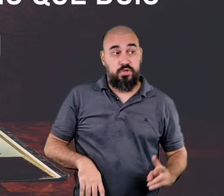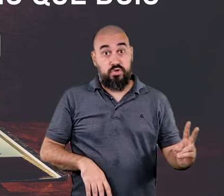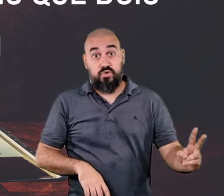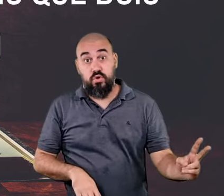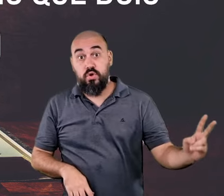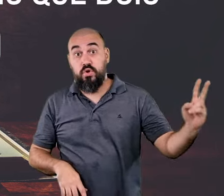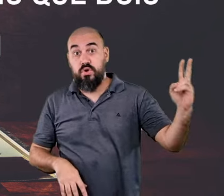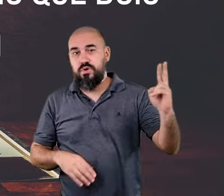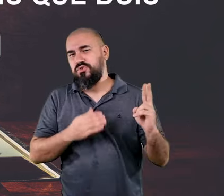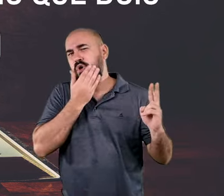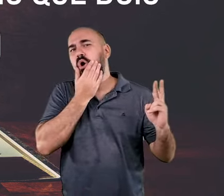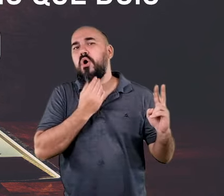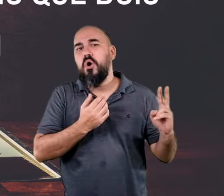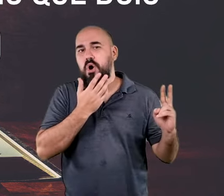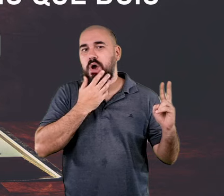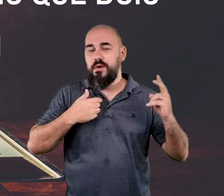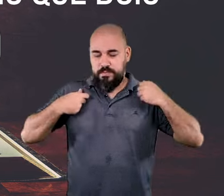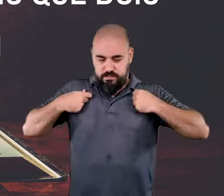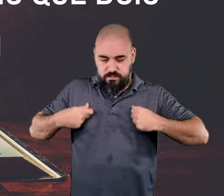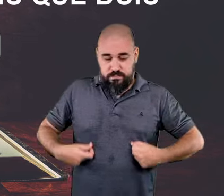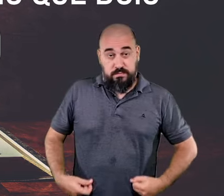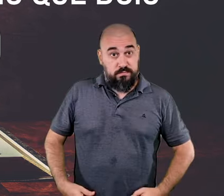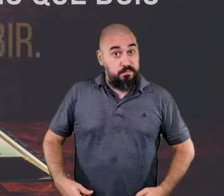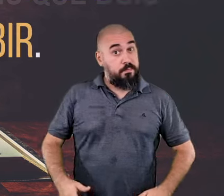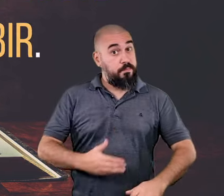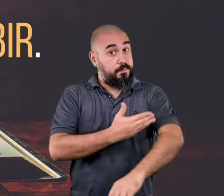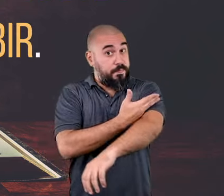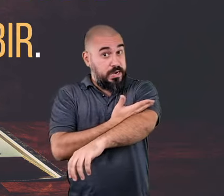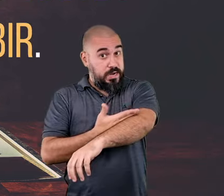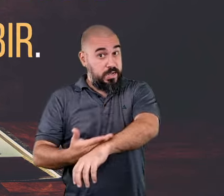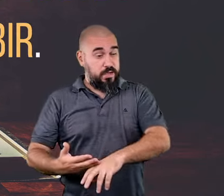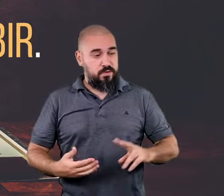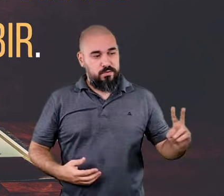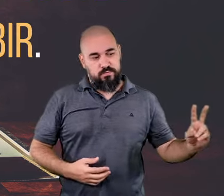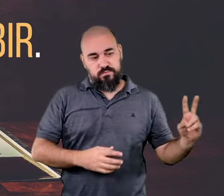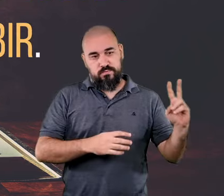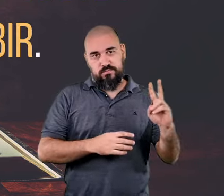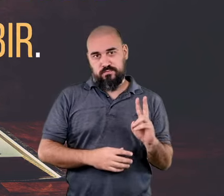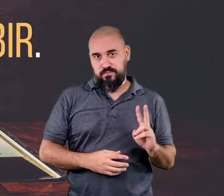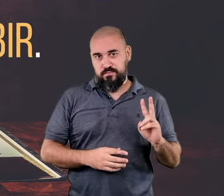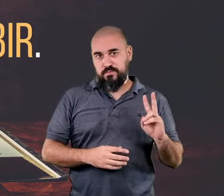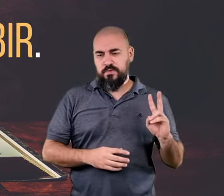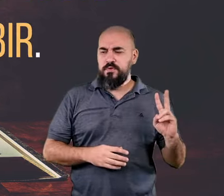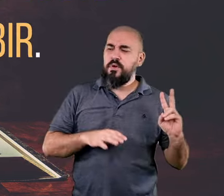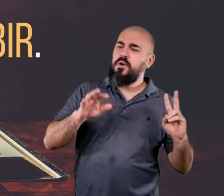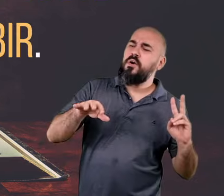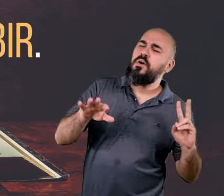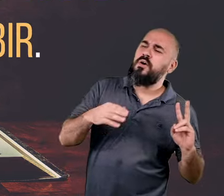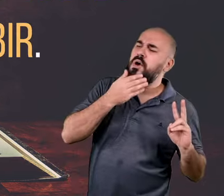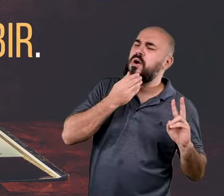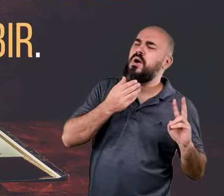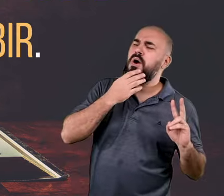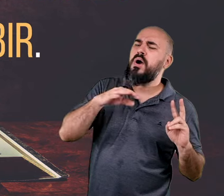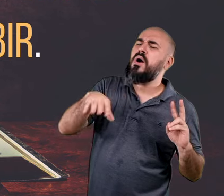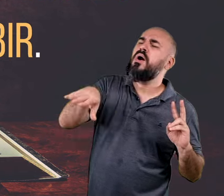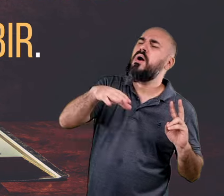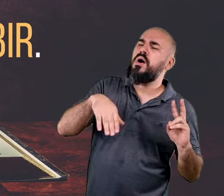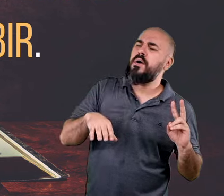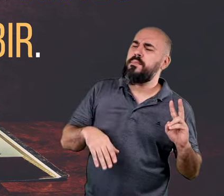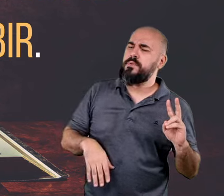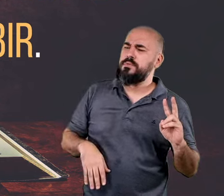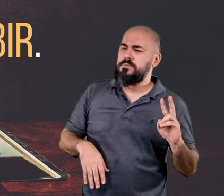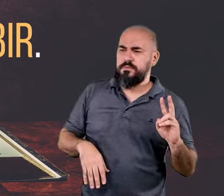que 2 homens vestidos de branco se puseram ao lado deles e lhes disseram, homens